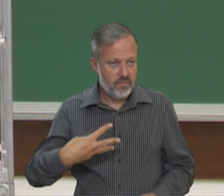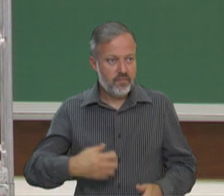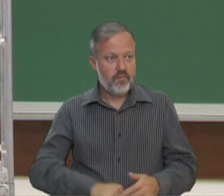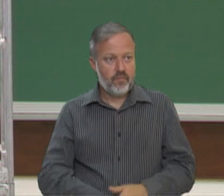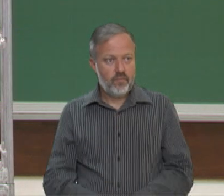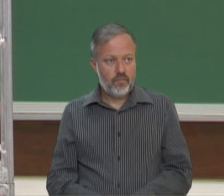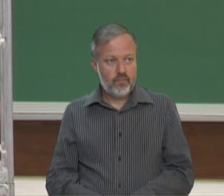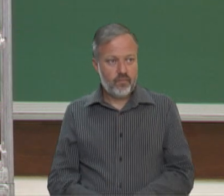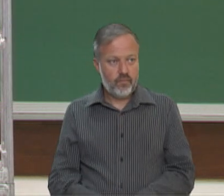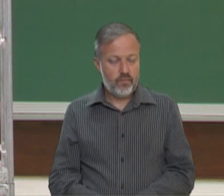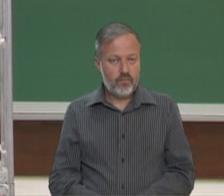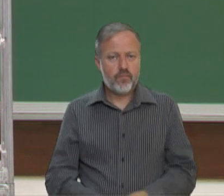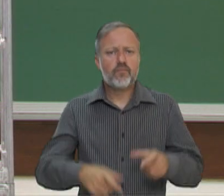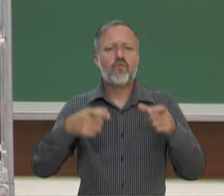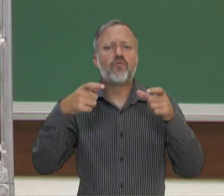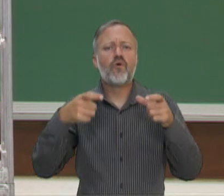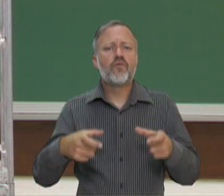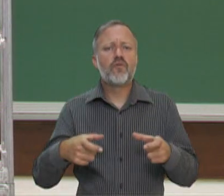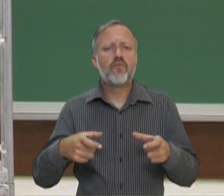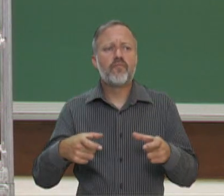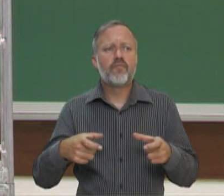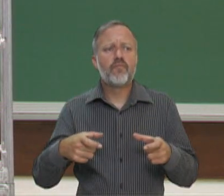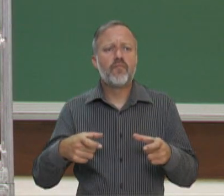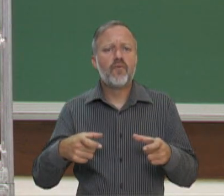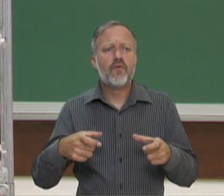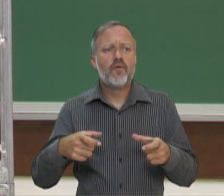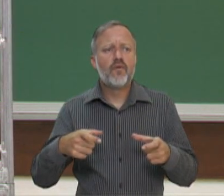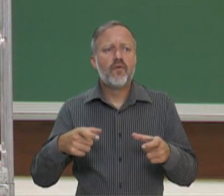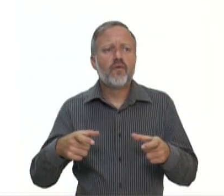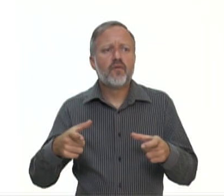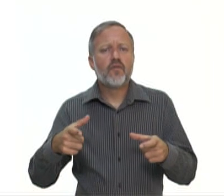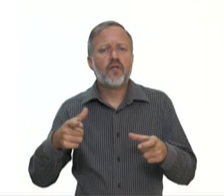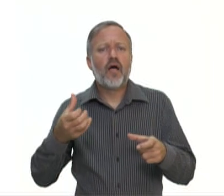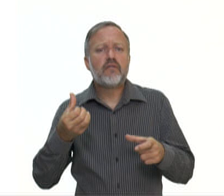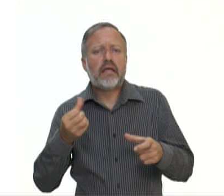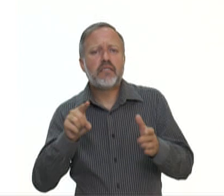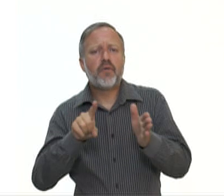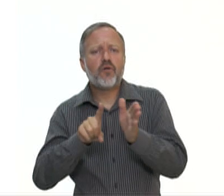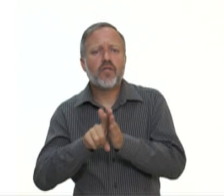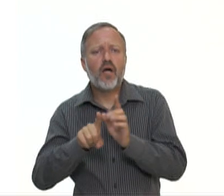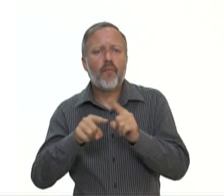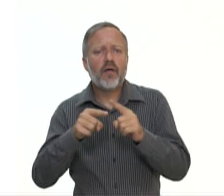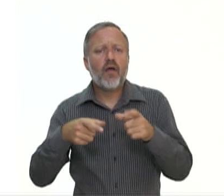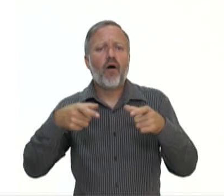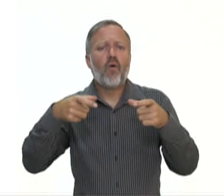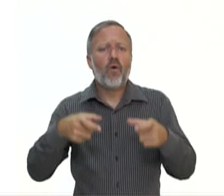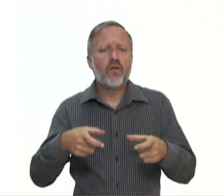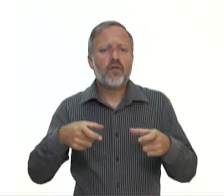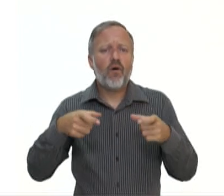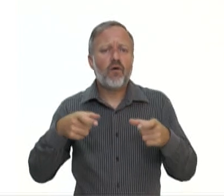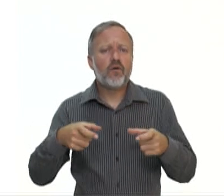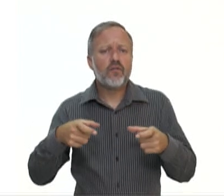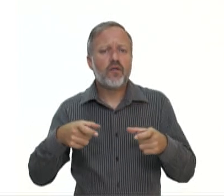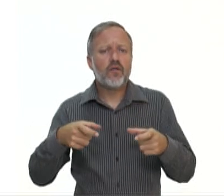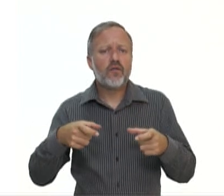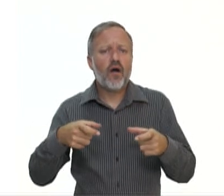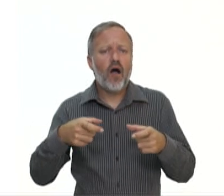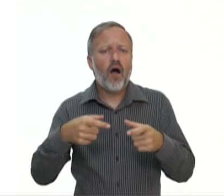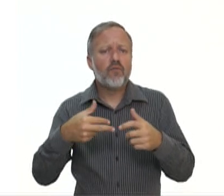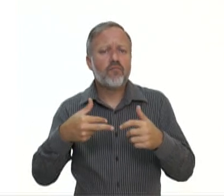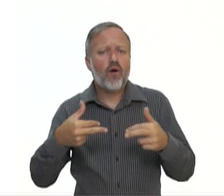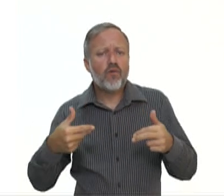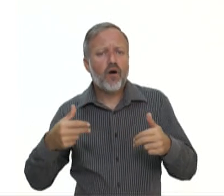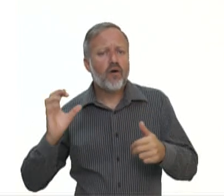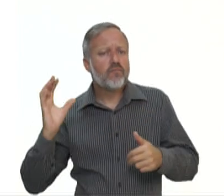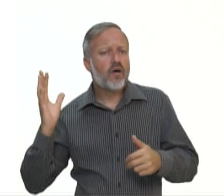3. ¿Dónde? Es una de las 6 preguntas que define el lugar donde ha